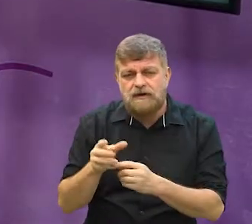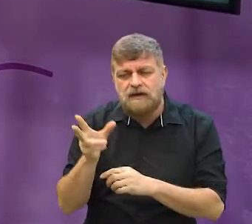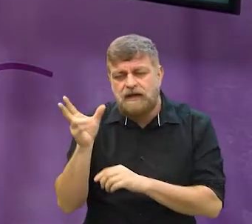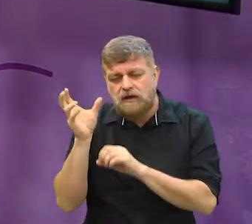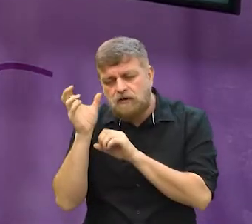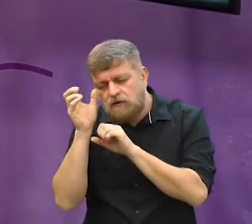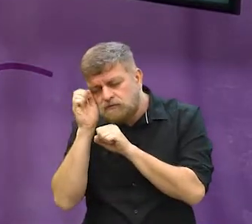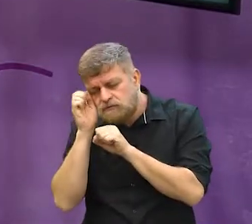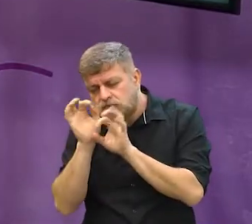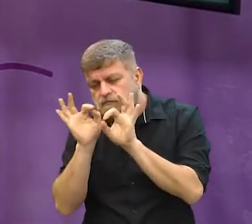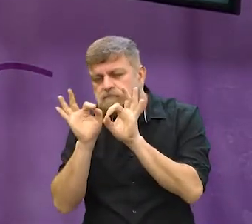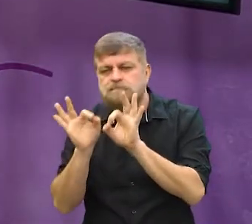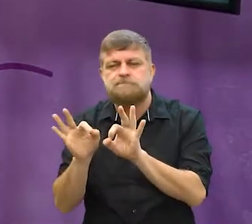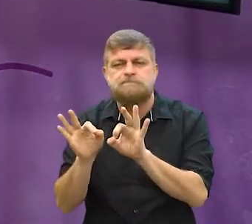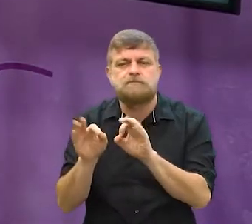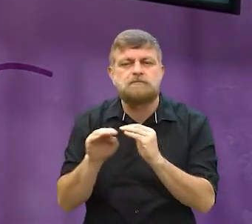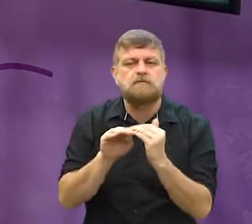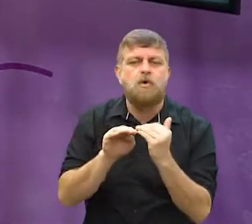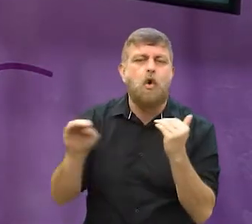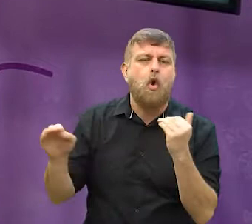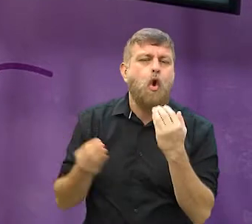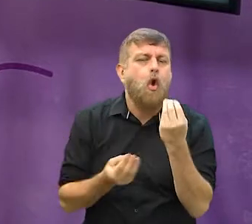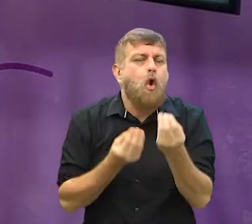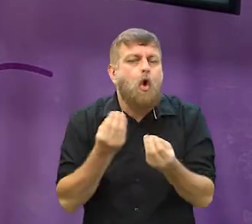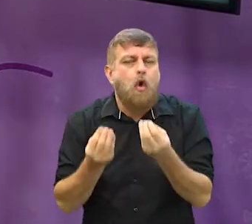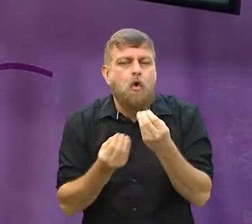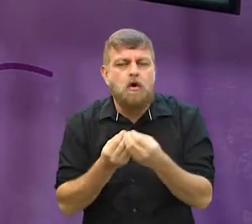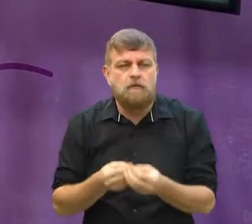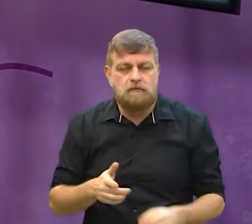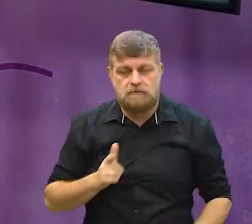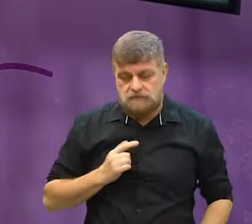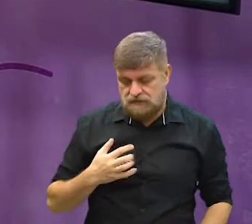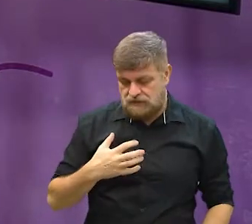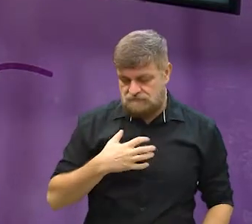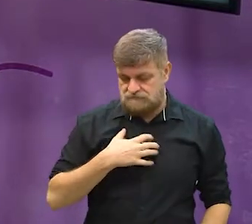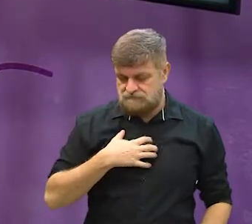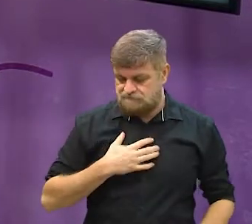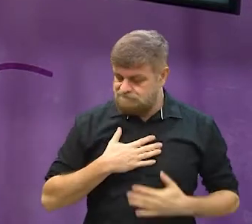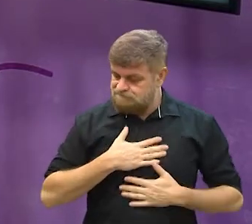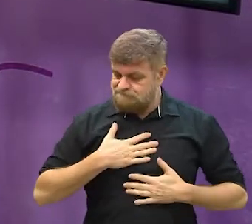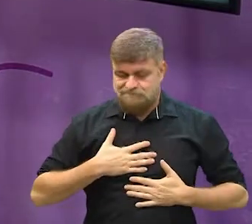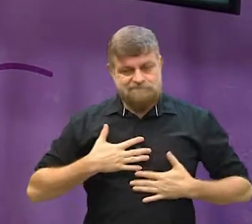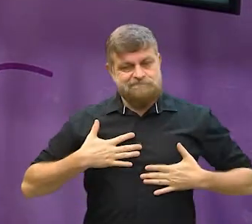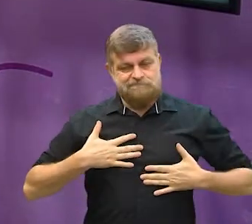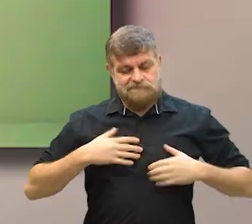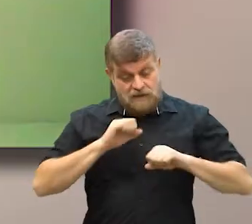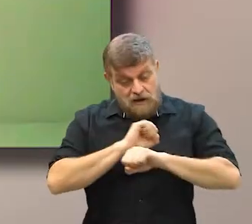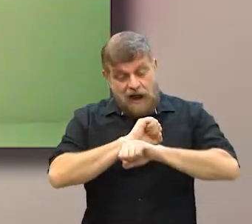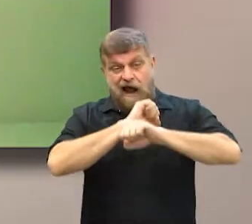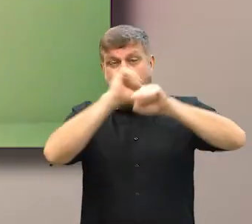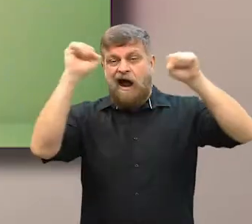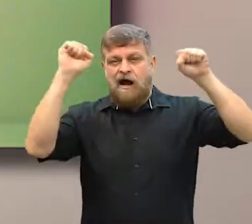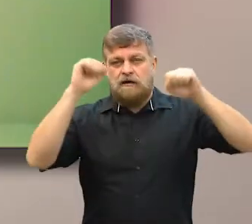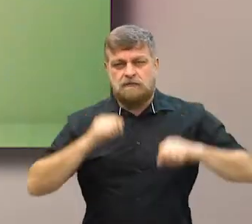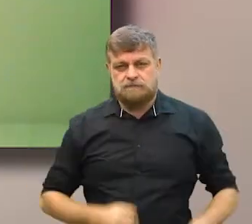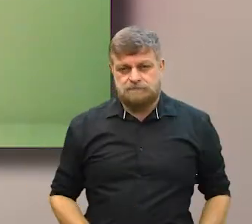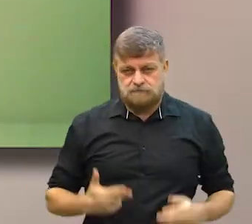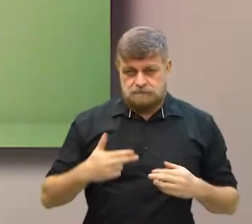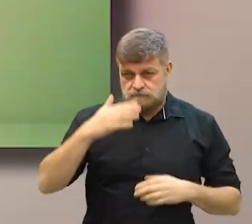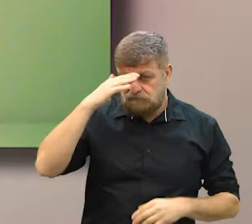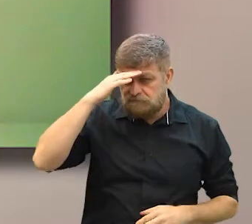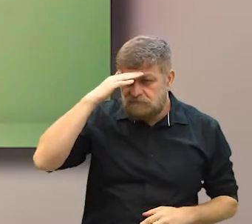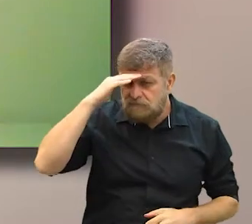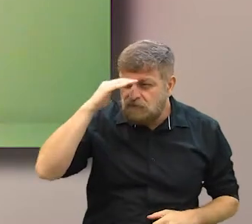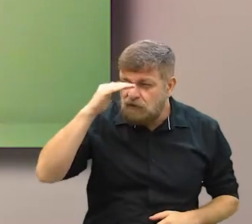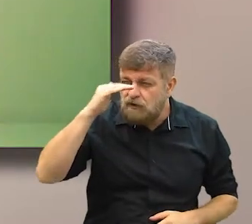sono ideal, doutor? Como que seria esse sono para a pessoa acordar bem? O sono ideal é como o